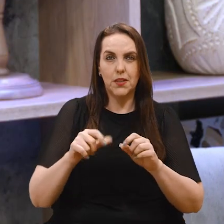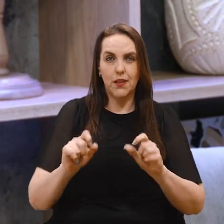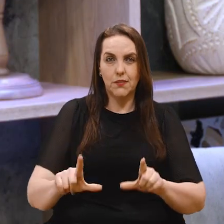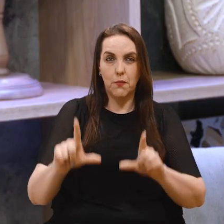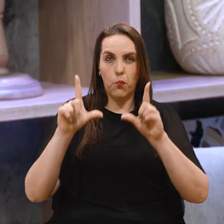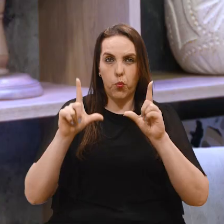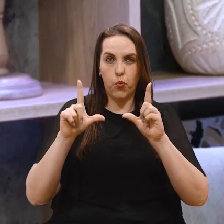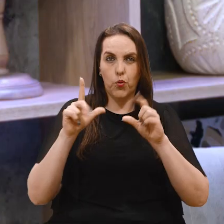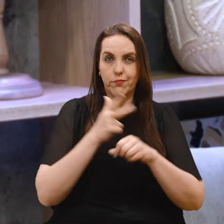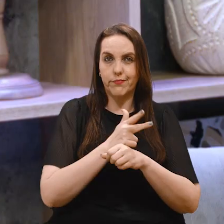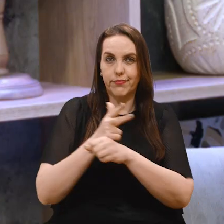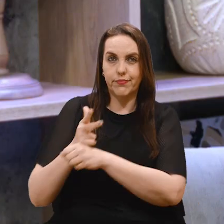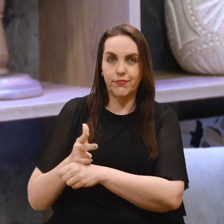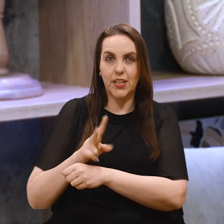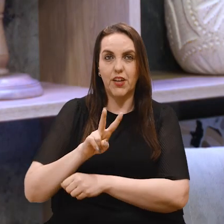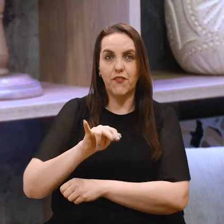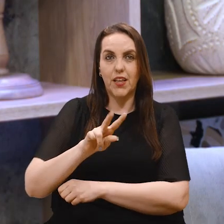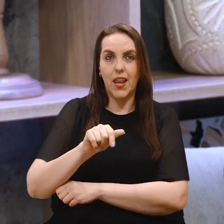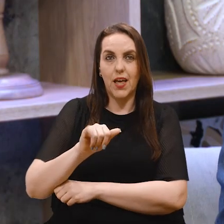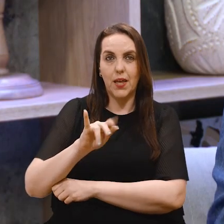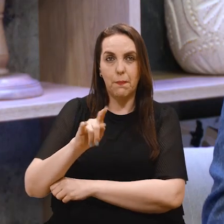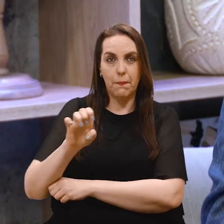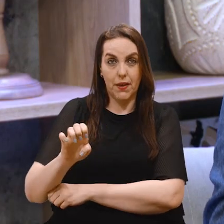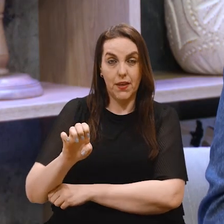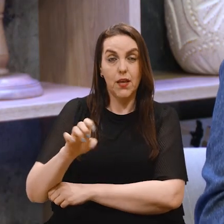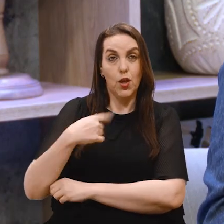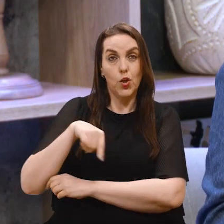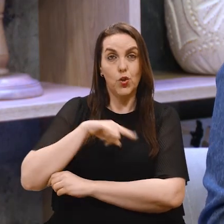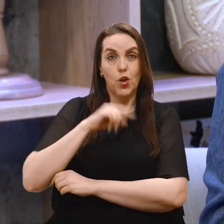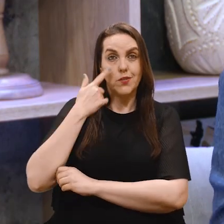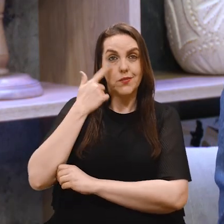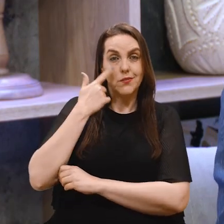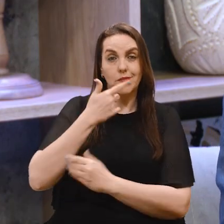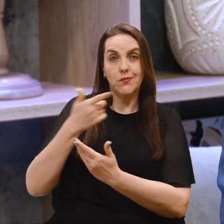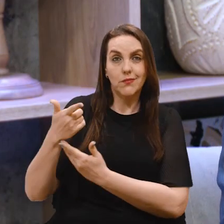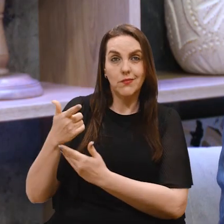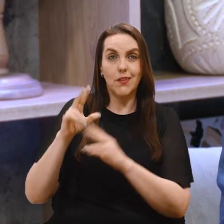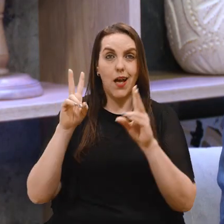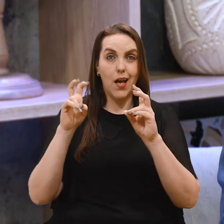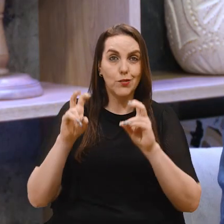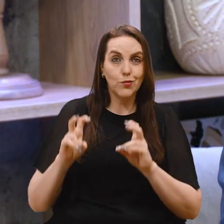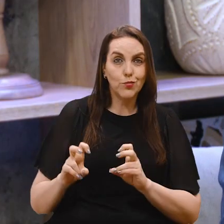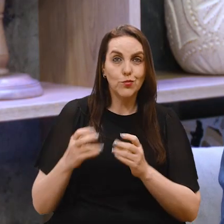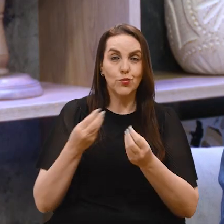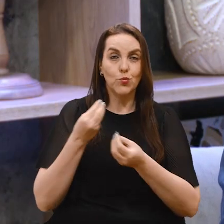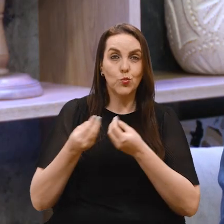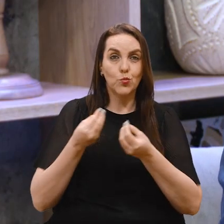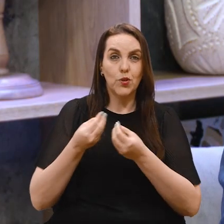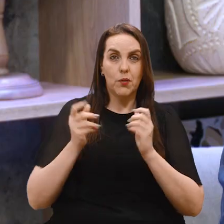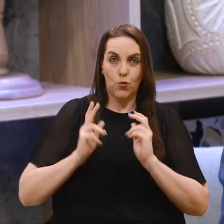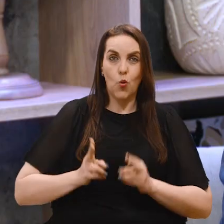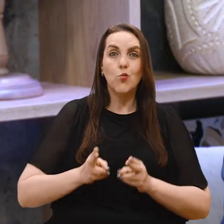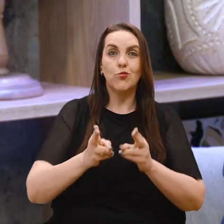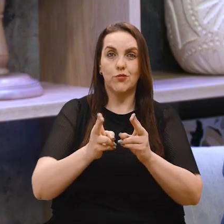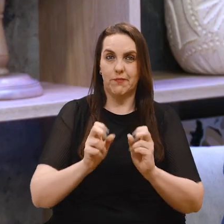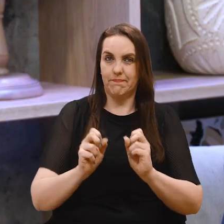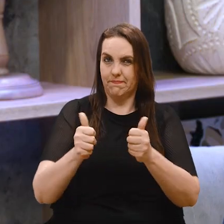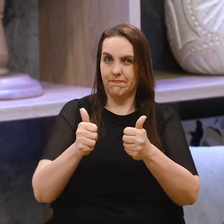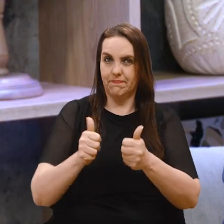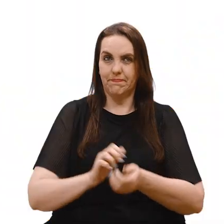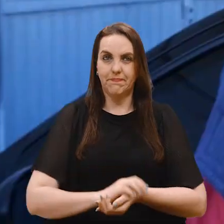largar o VT do Vila IP, que daí a gente já trata de alguns assuntos aí que a gente pode seguir na sequência. Então pode